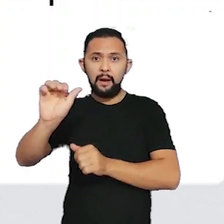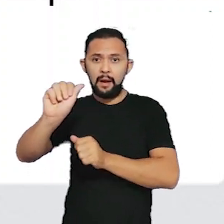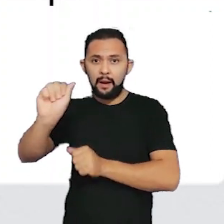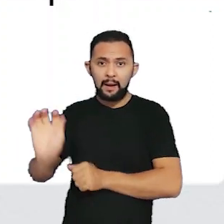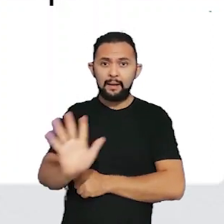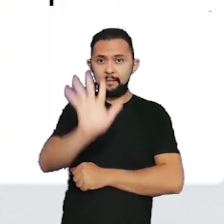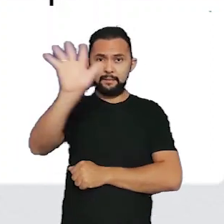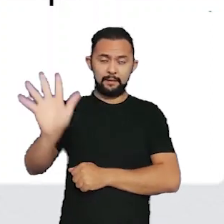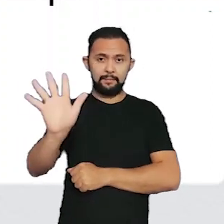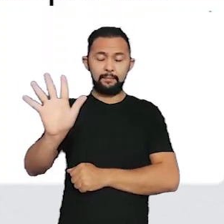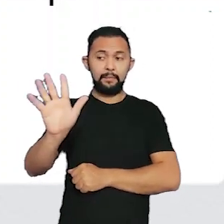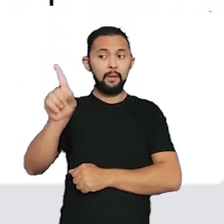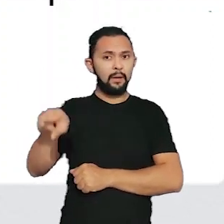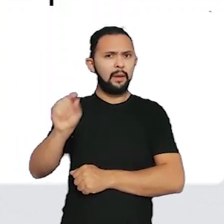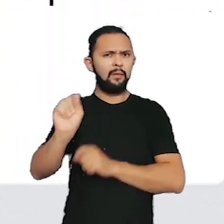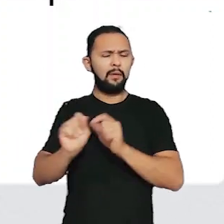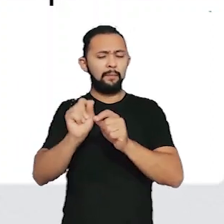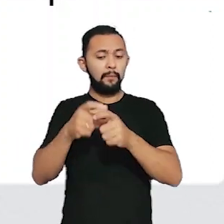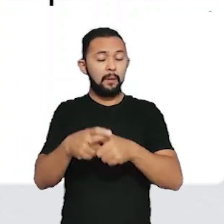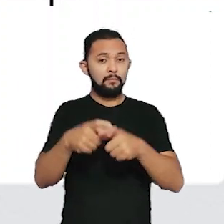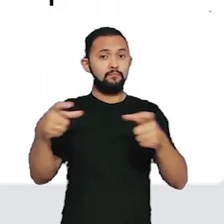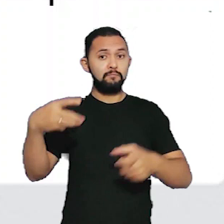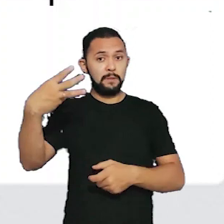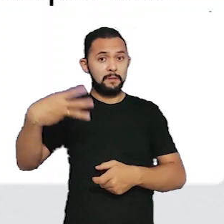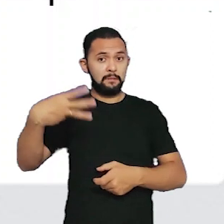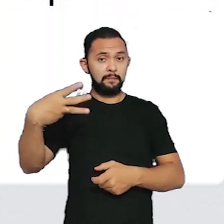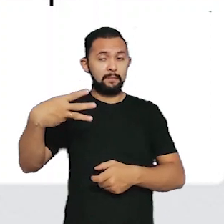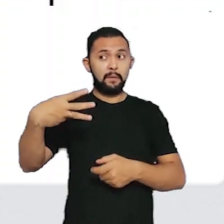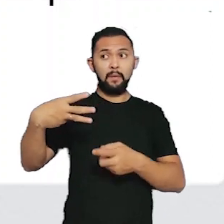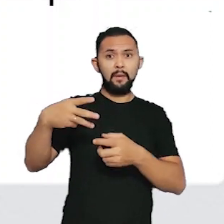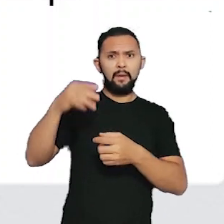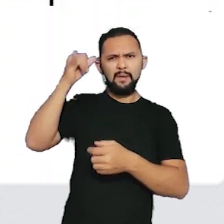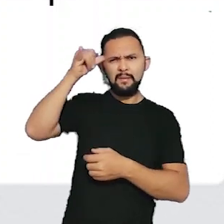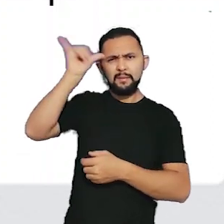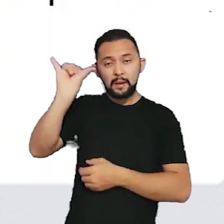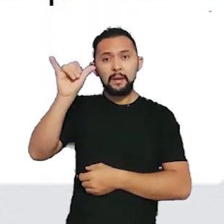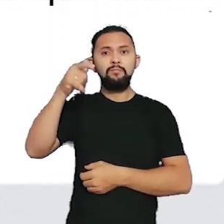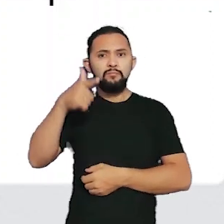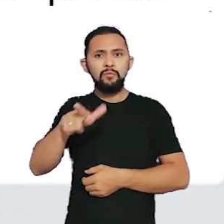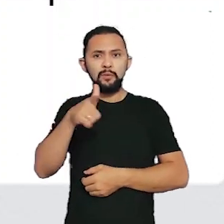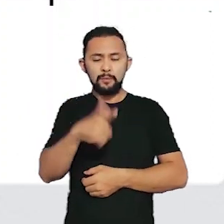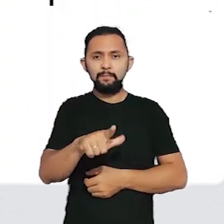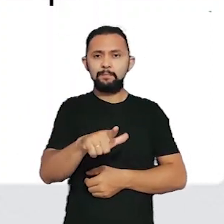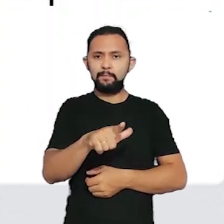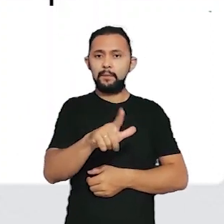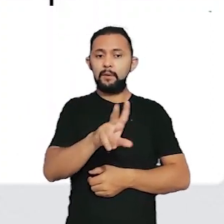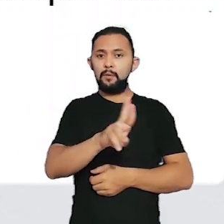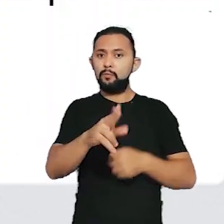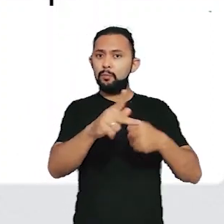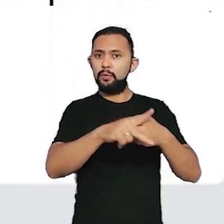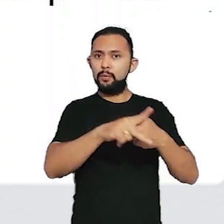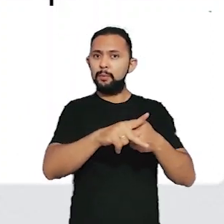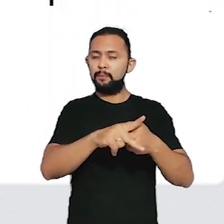ó. A África é o 3º maior continente. Então, para evitar essa repetição, a gente utiliza o pronome relativo,